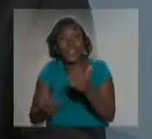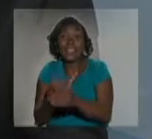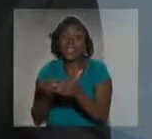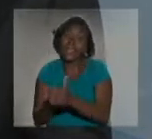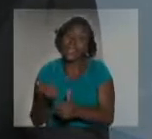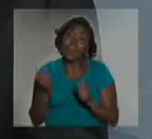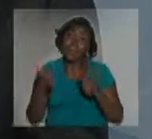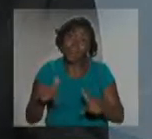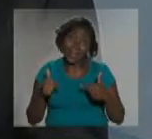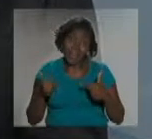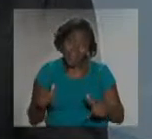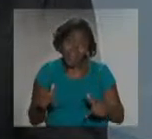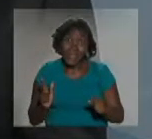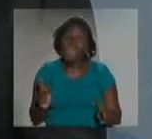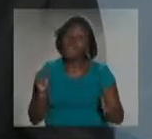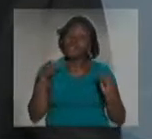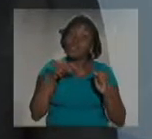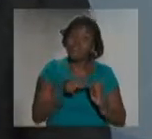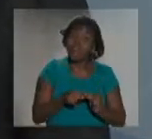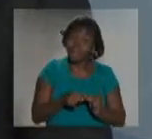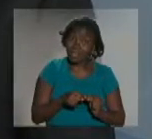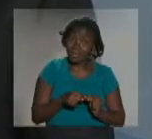empregos. E associado a isso,